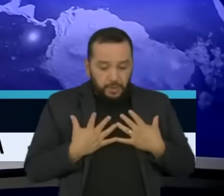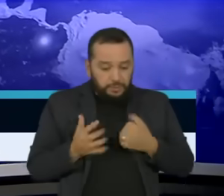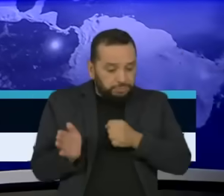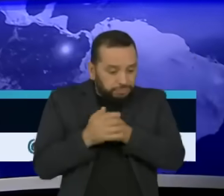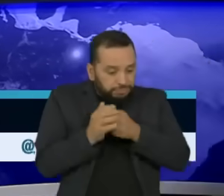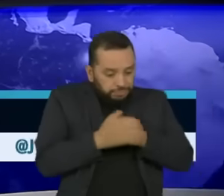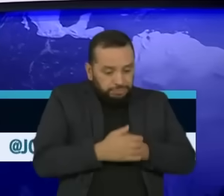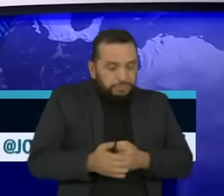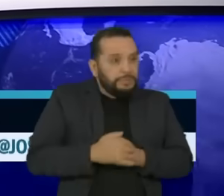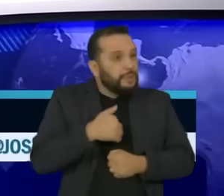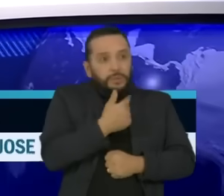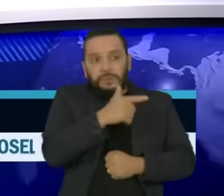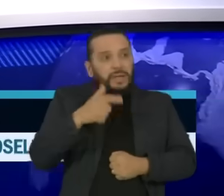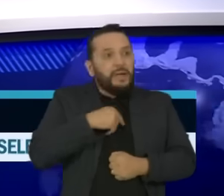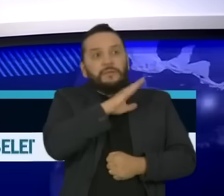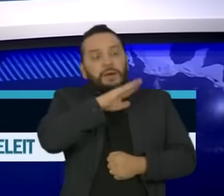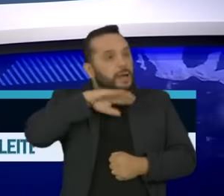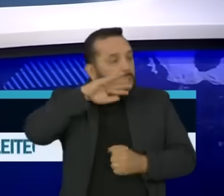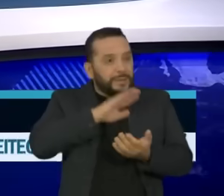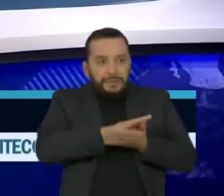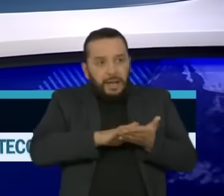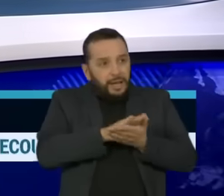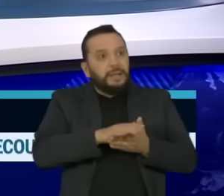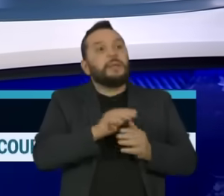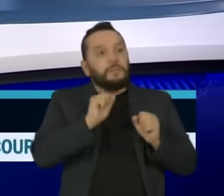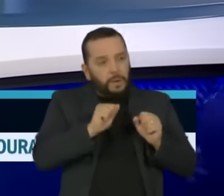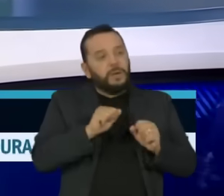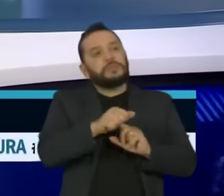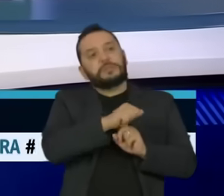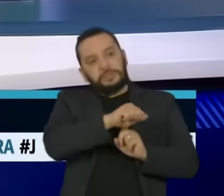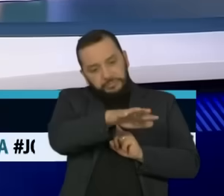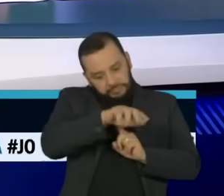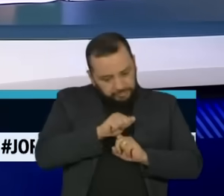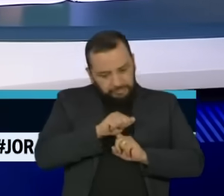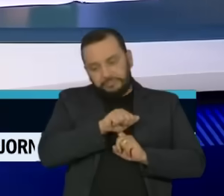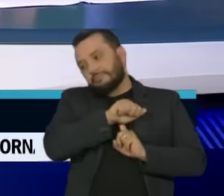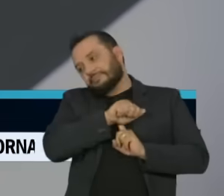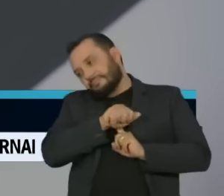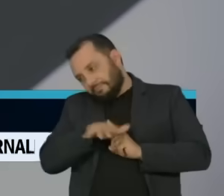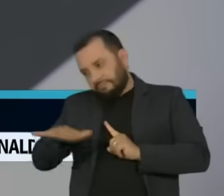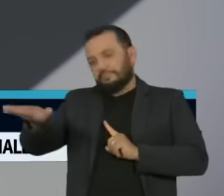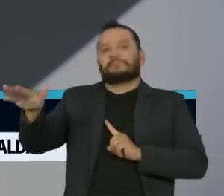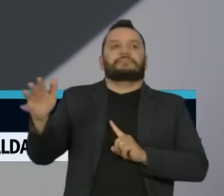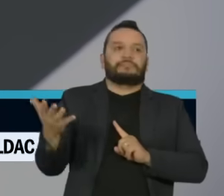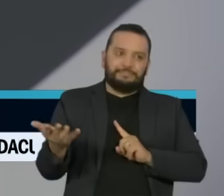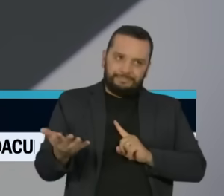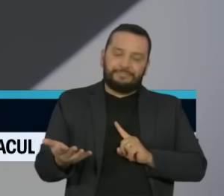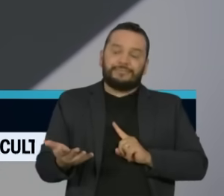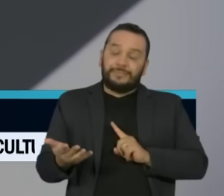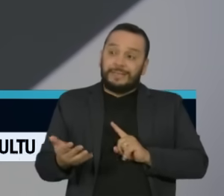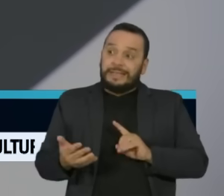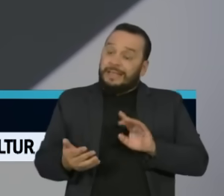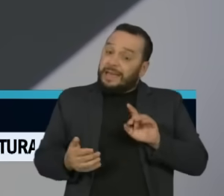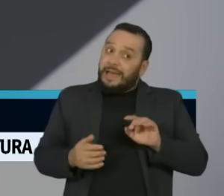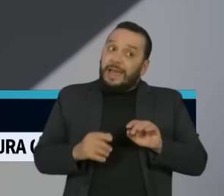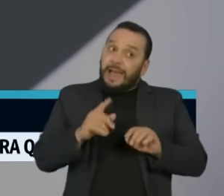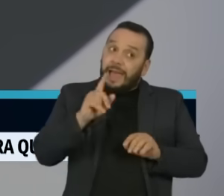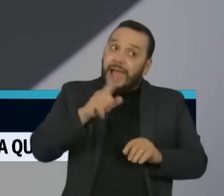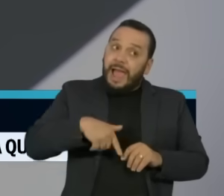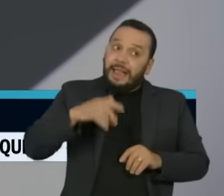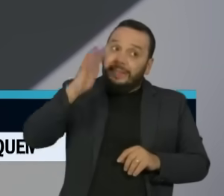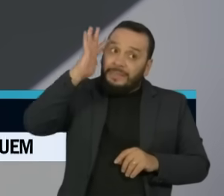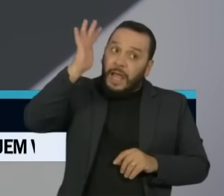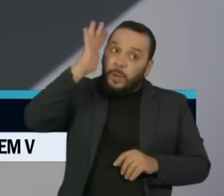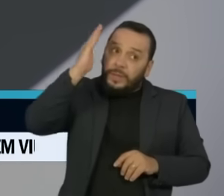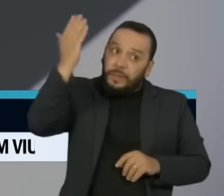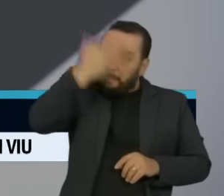clínica, a febre, os sintomas da doença. Então, essa é uma consideração, mas é um modelo, né? E nós